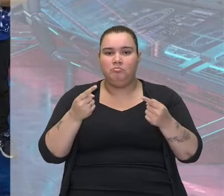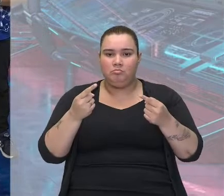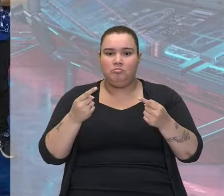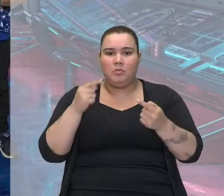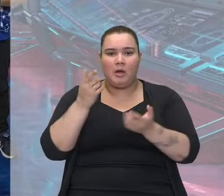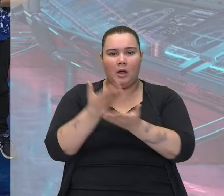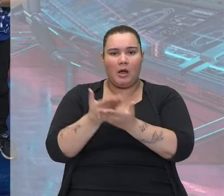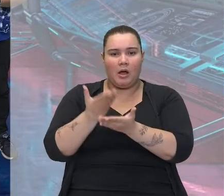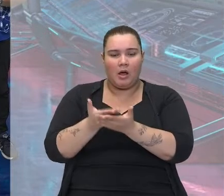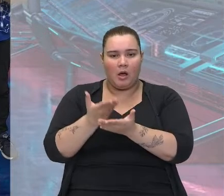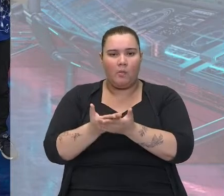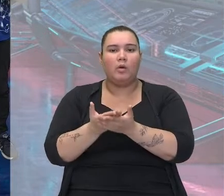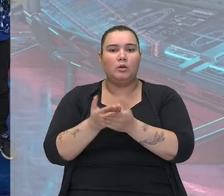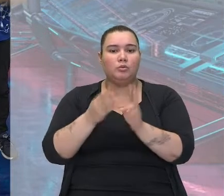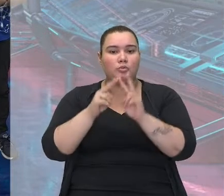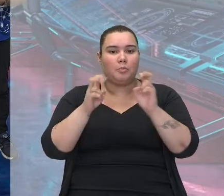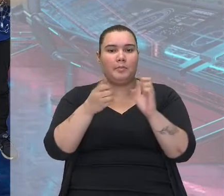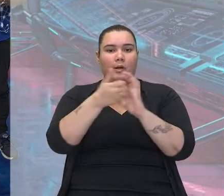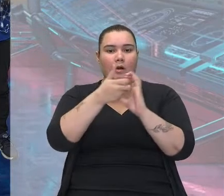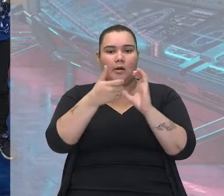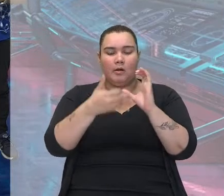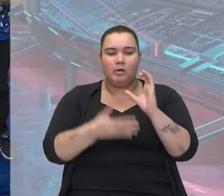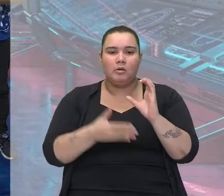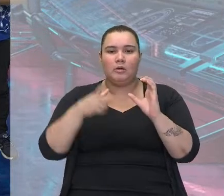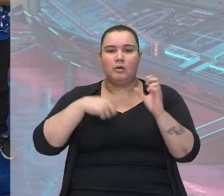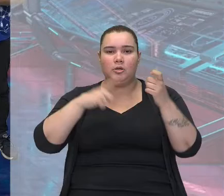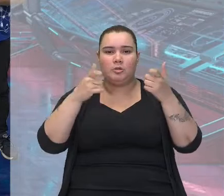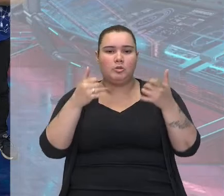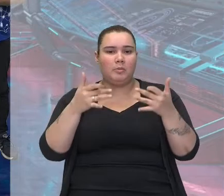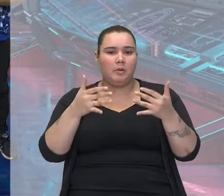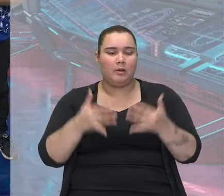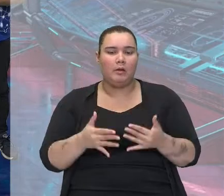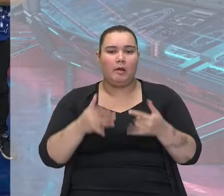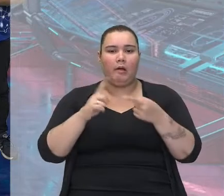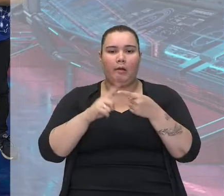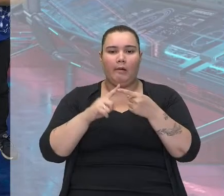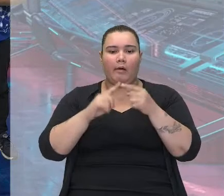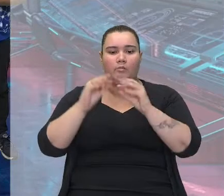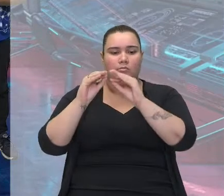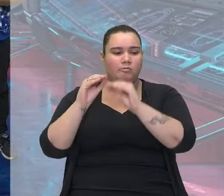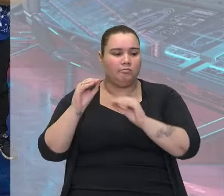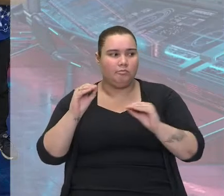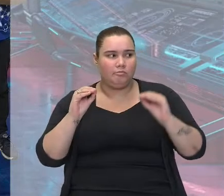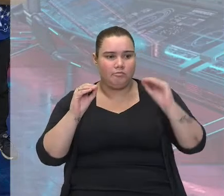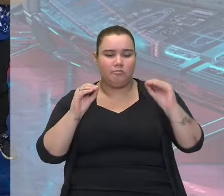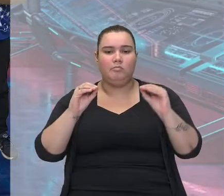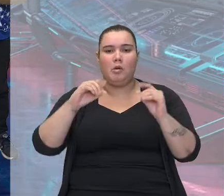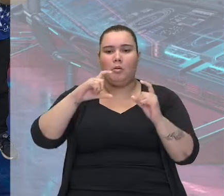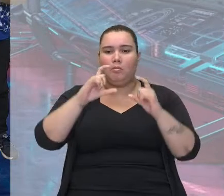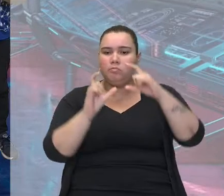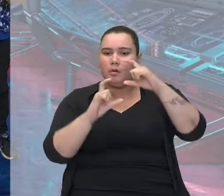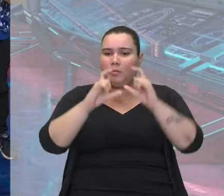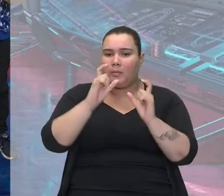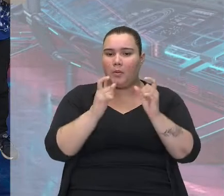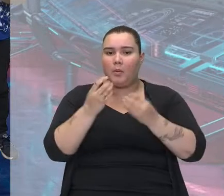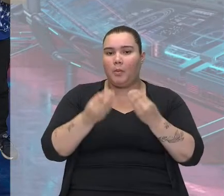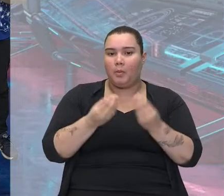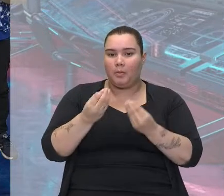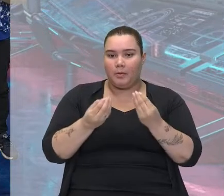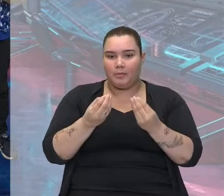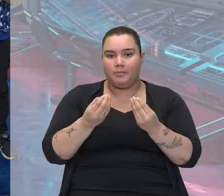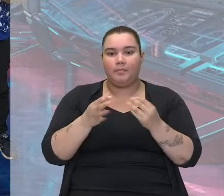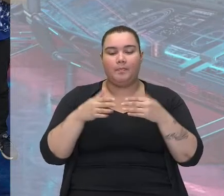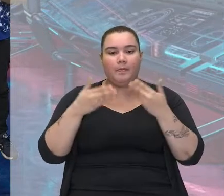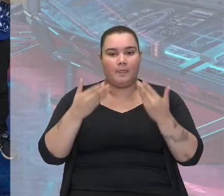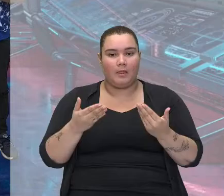aula de simetria, né? Fala em translação e rotação, né? Então nós estamos falando